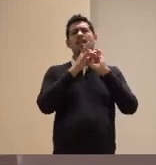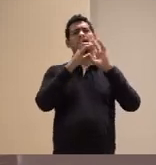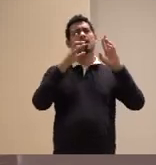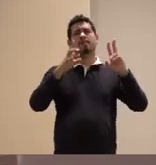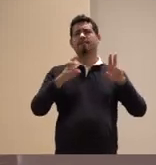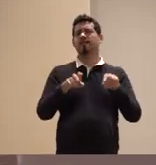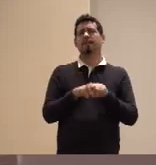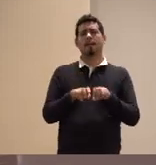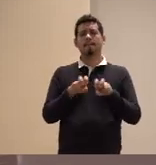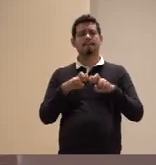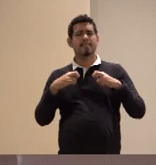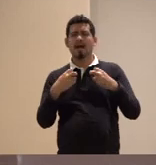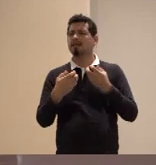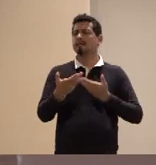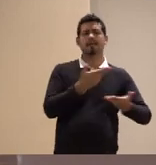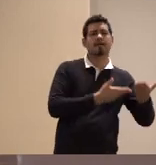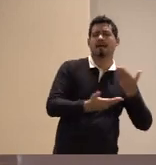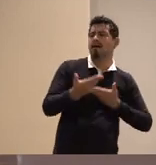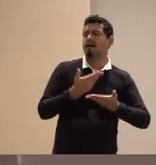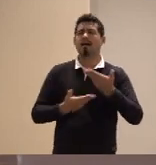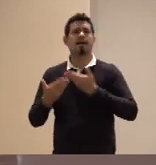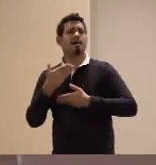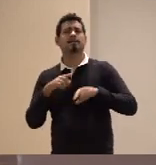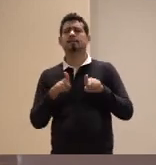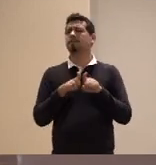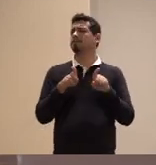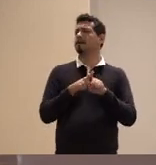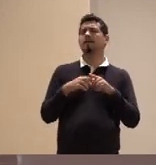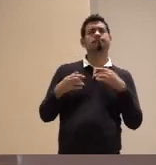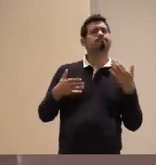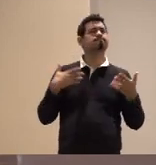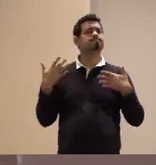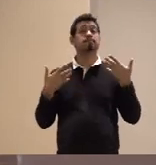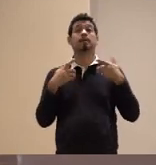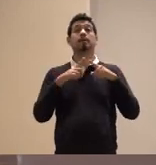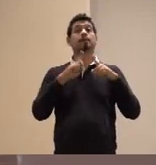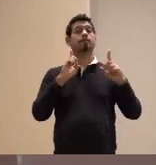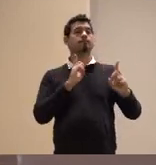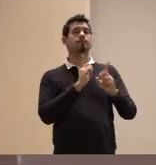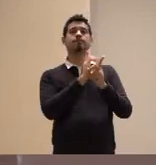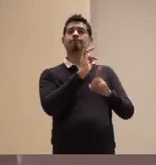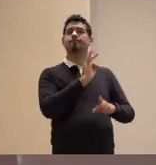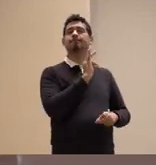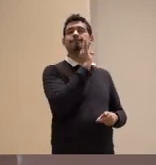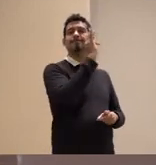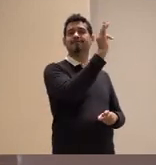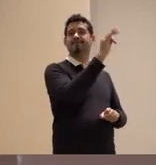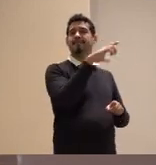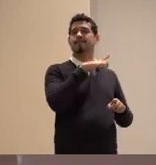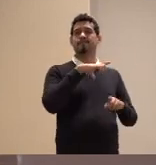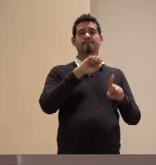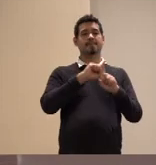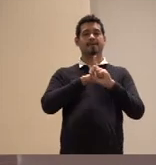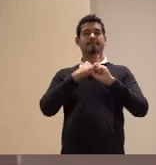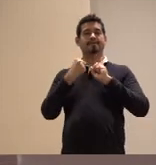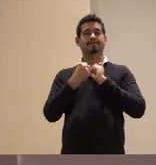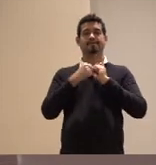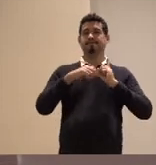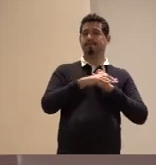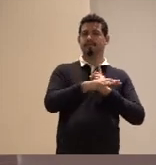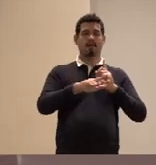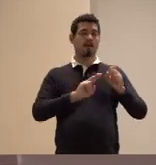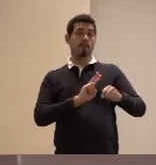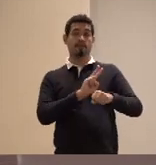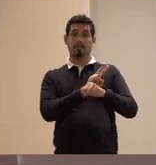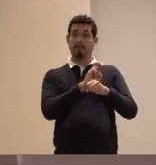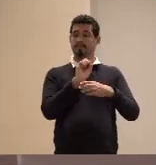e que nós possamos encontrar e nos encontrarmos no futuro com uma sociedade onde a proteção